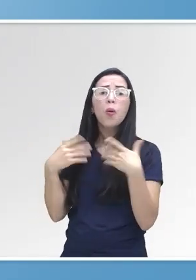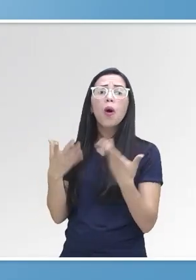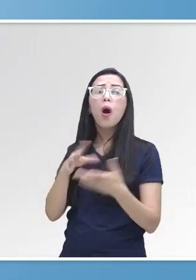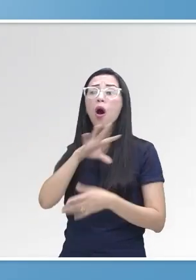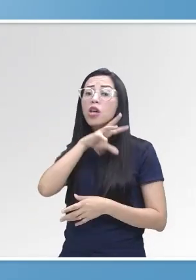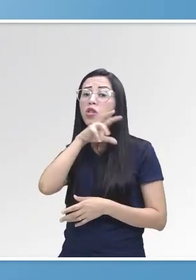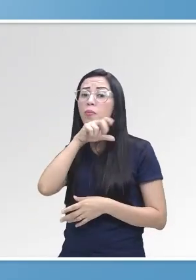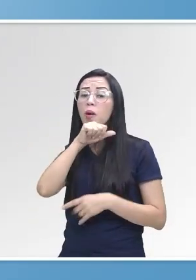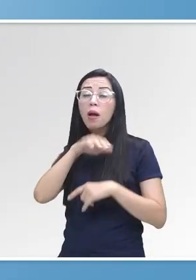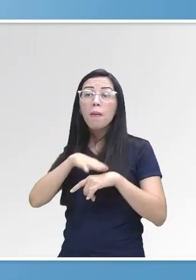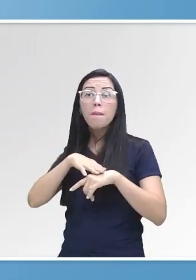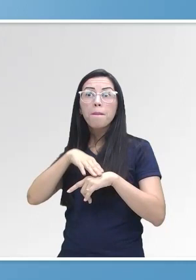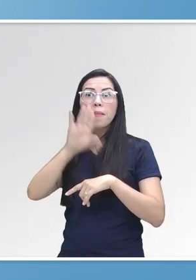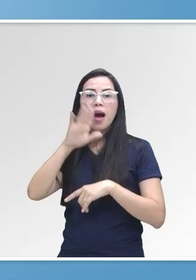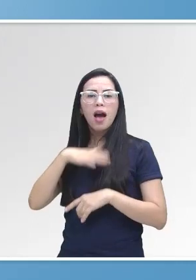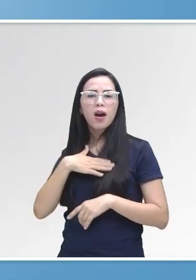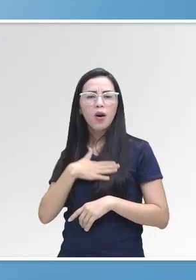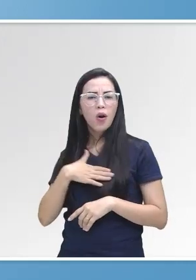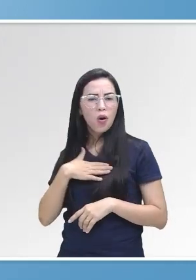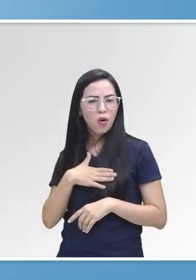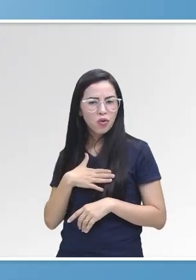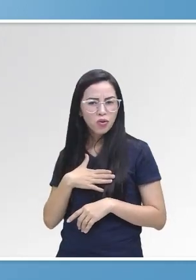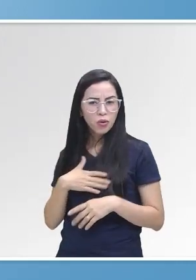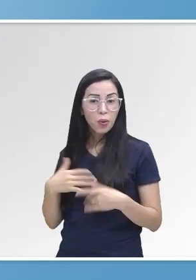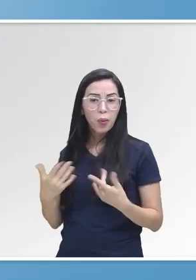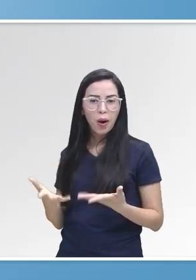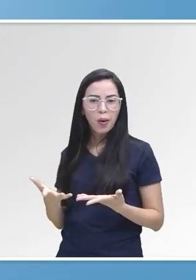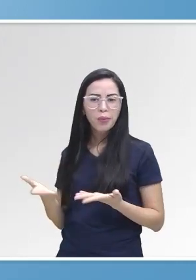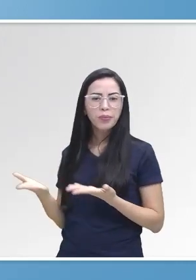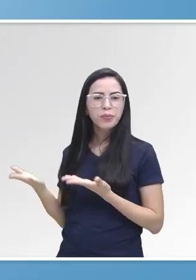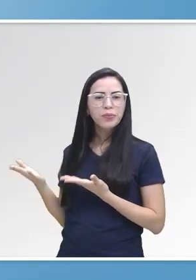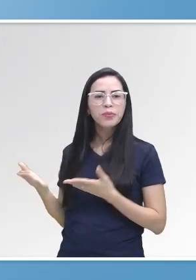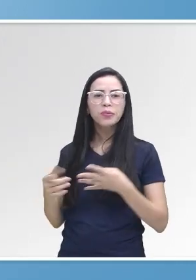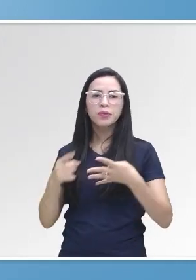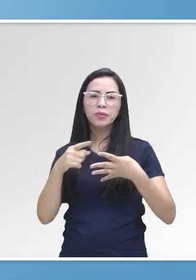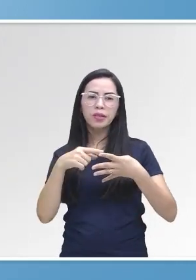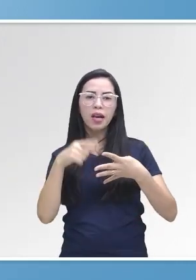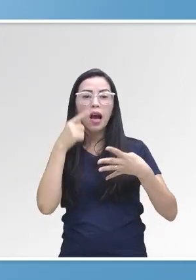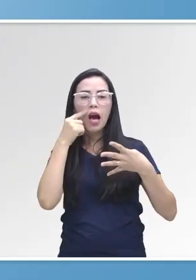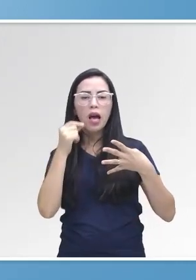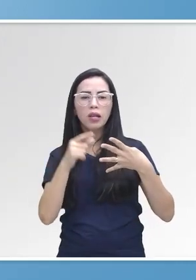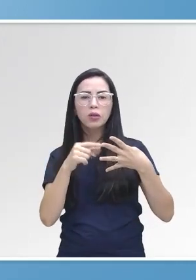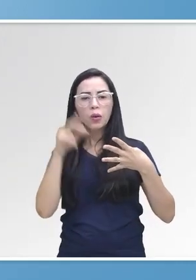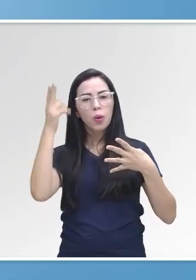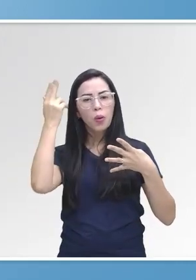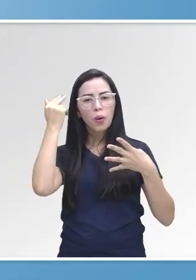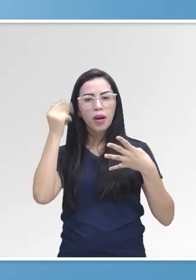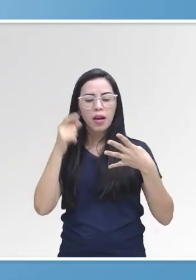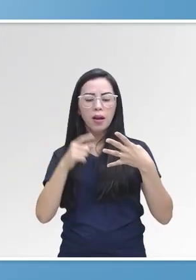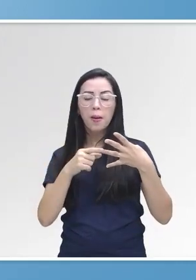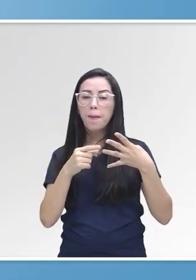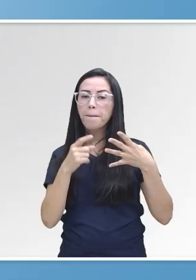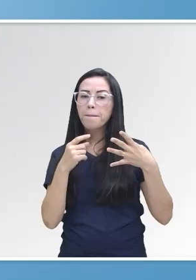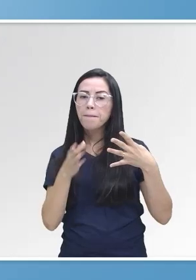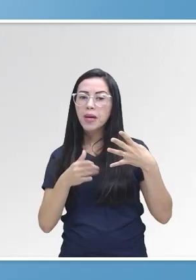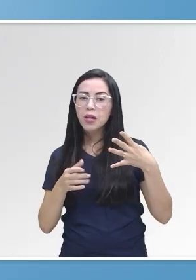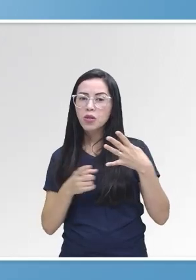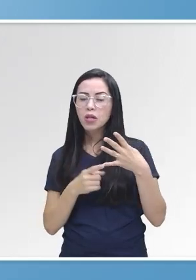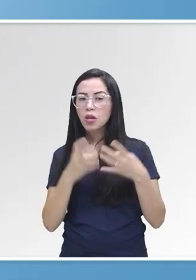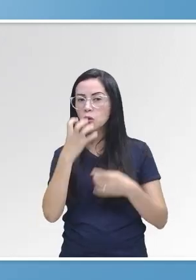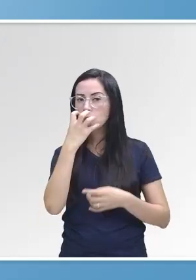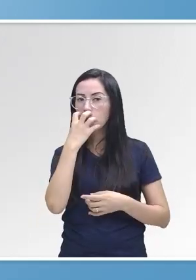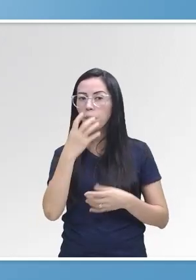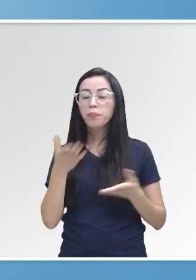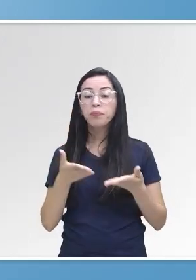gato B Coelho C peixe ou de cachorro Marina fez uma